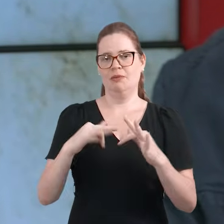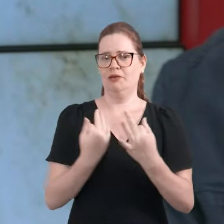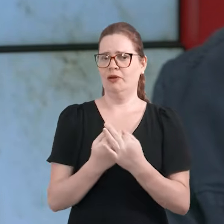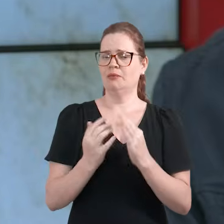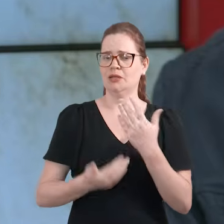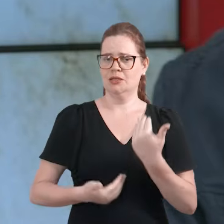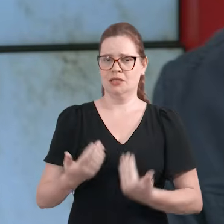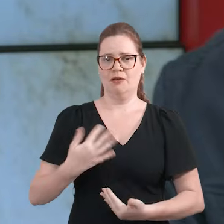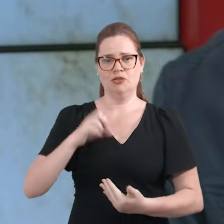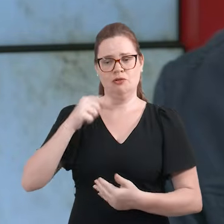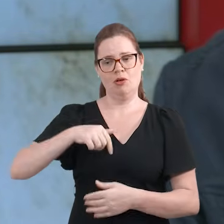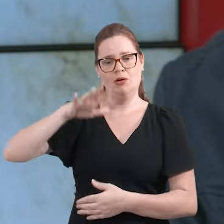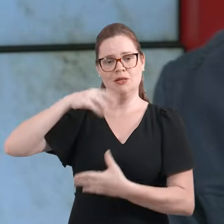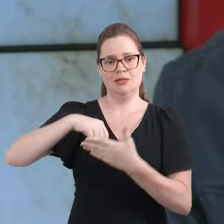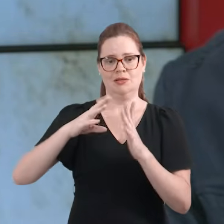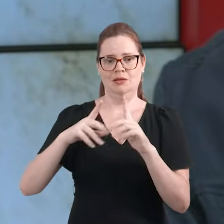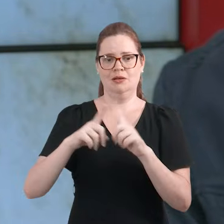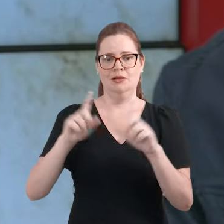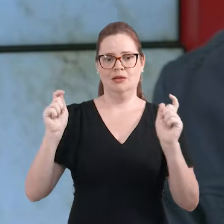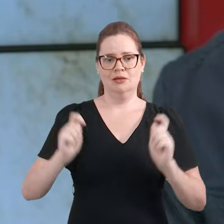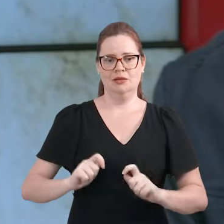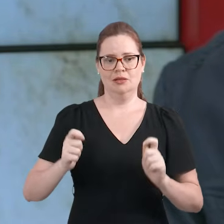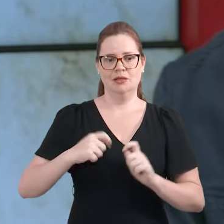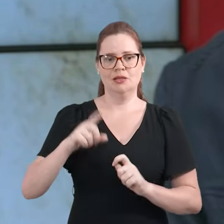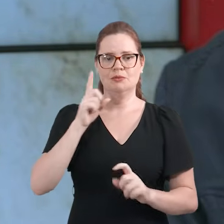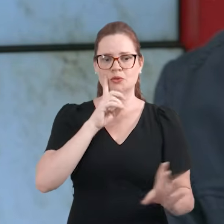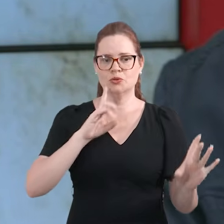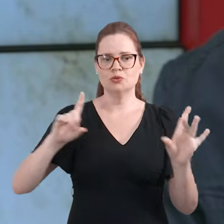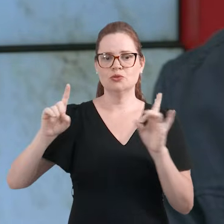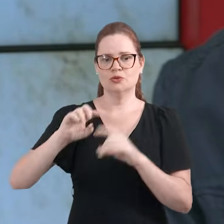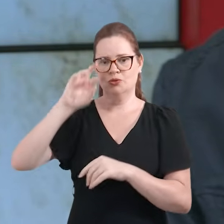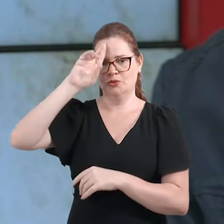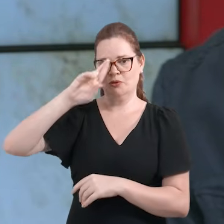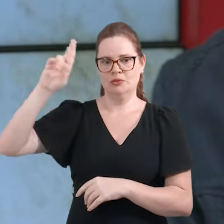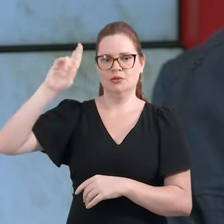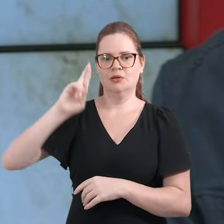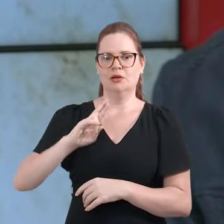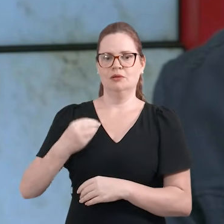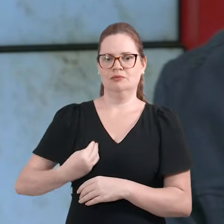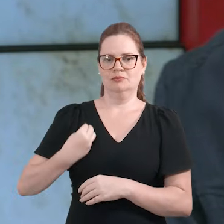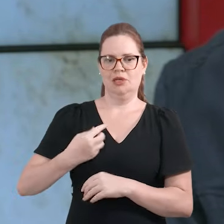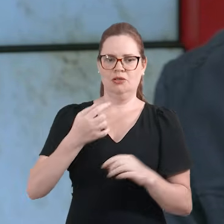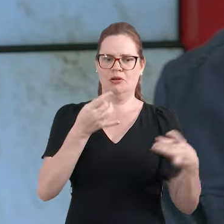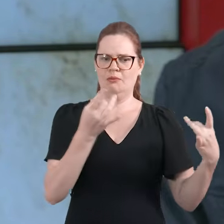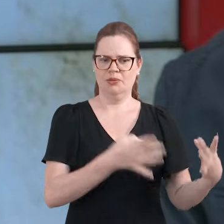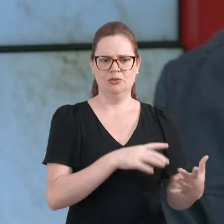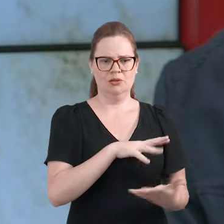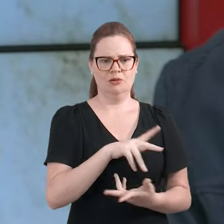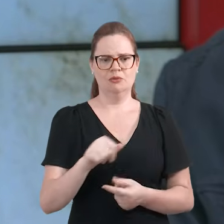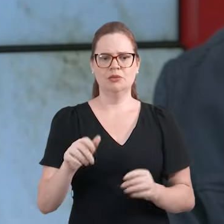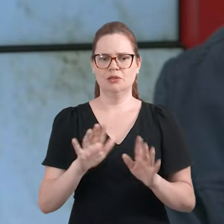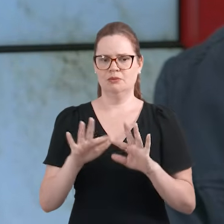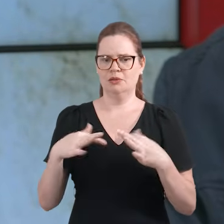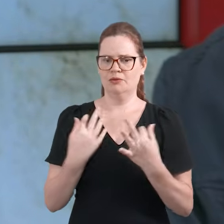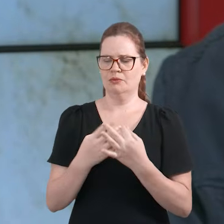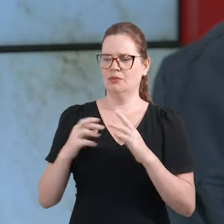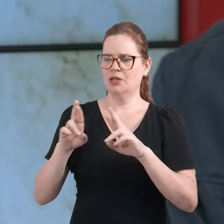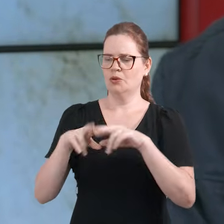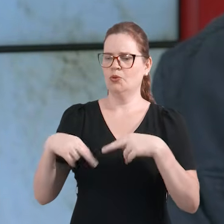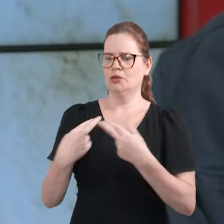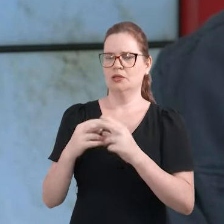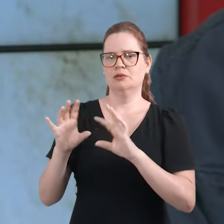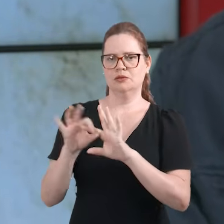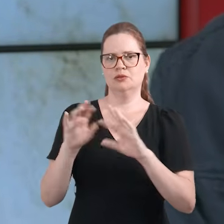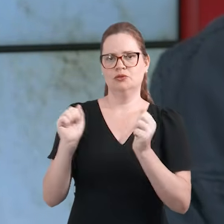obra, porque eso me permite más alejarme de las cosas malas del mundo. Amém. Y doy muchas gracias de que mi familia